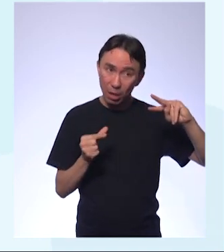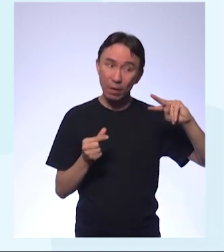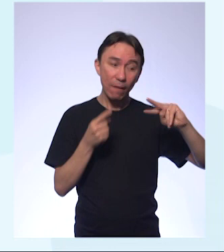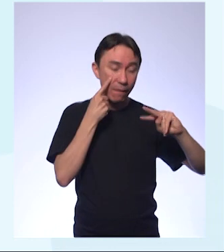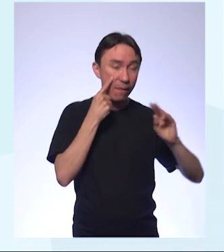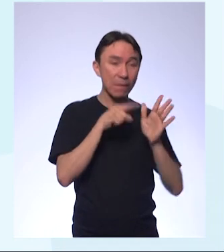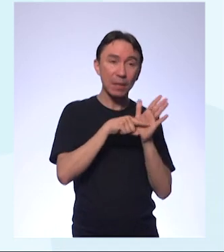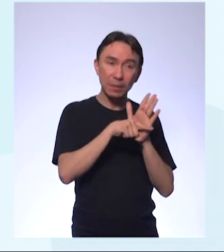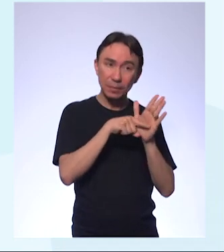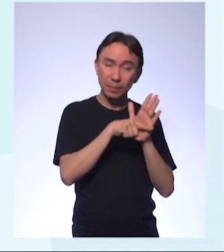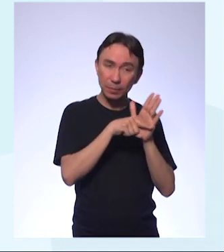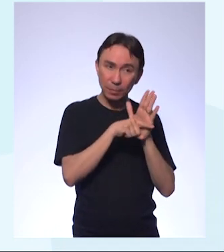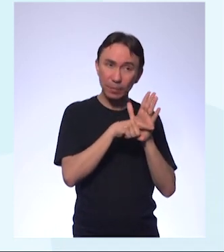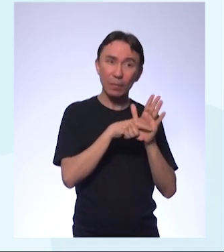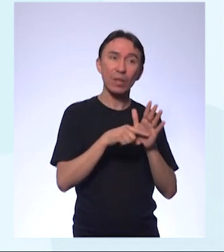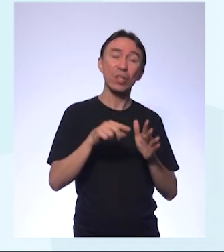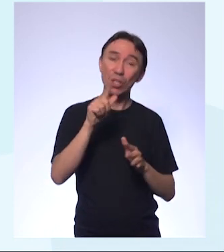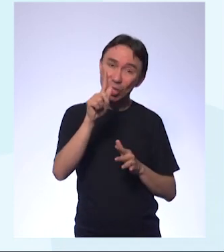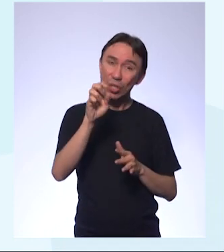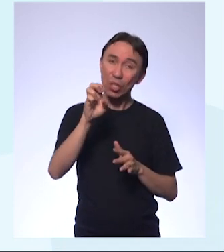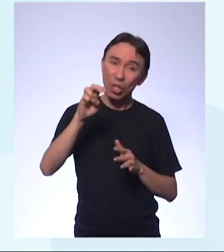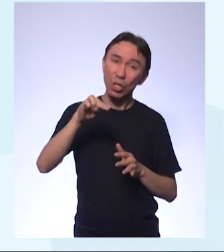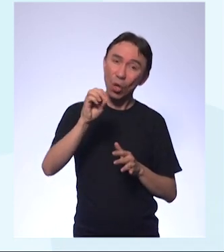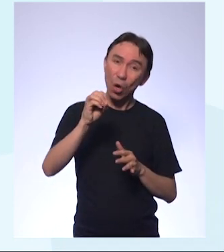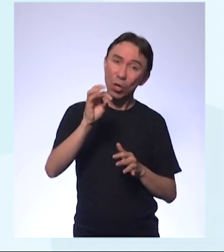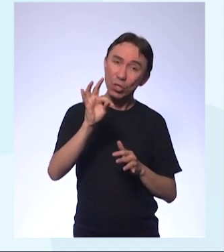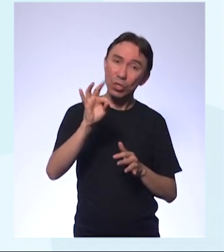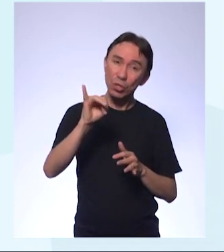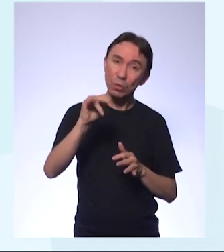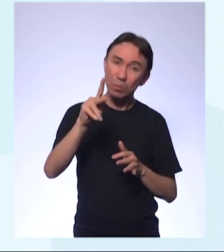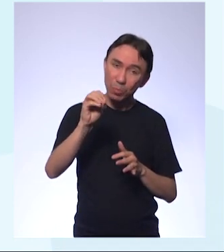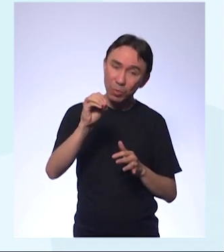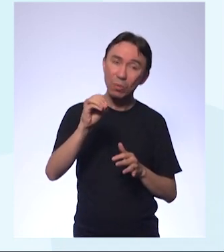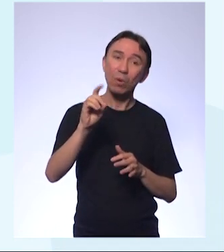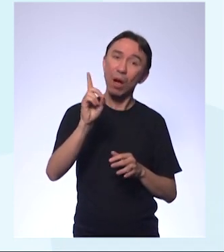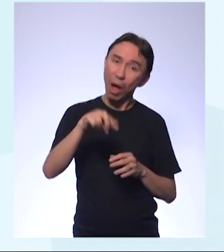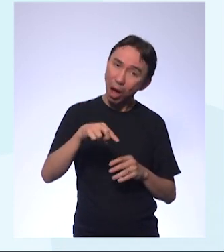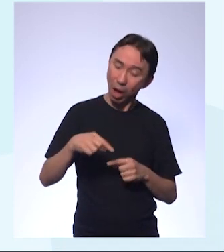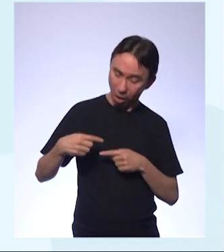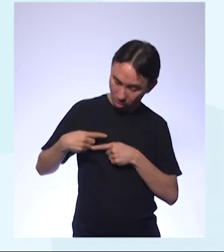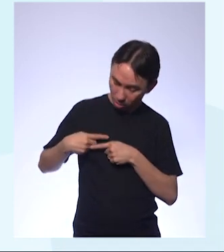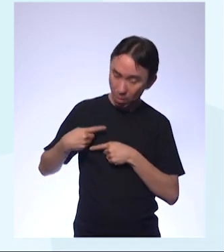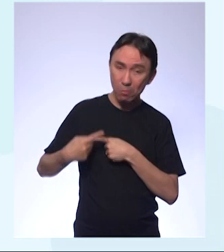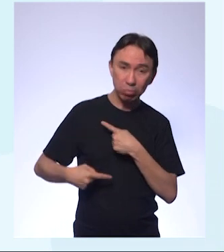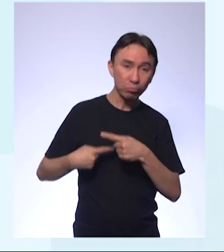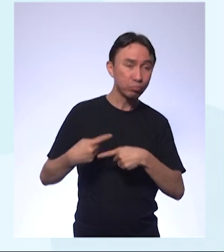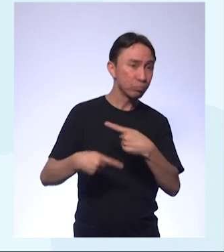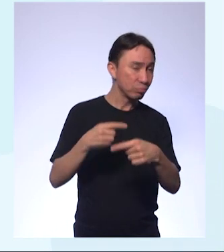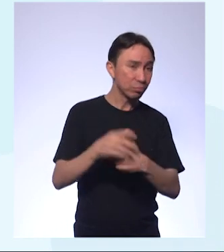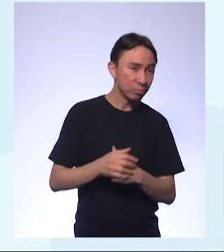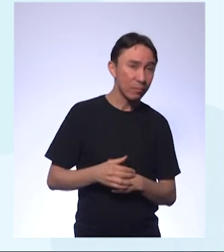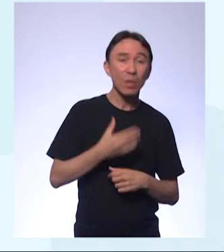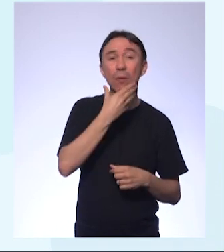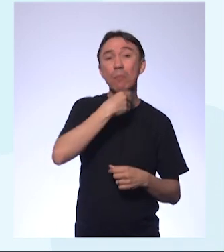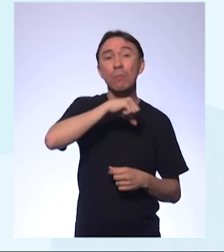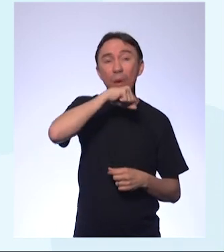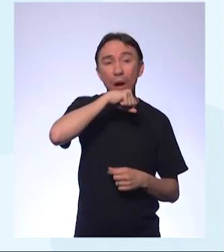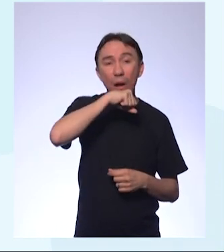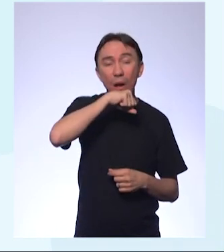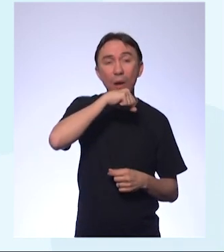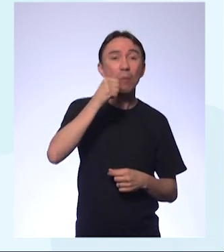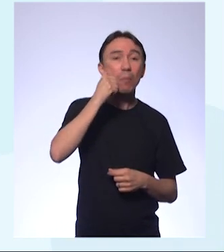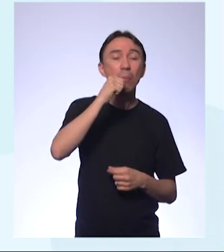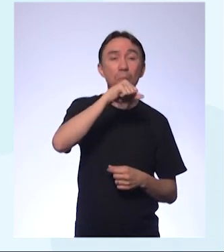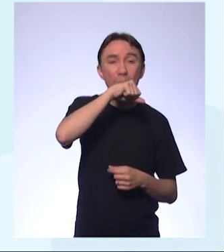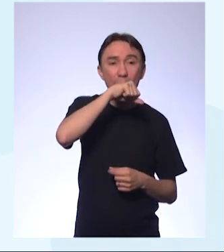ele é hereditário, ou seja, a gente vai receber esse genótipo através dos nossos pais, né? Como a gente já